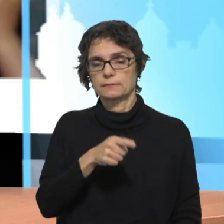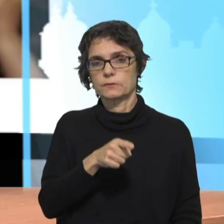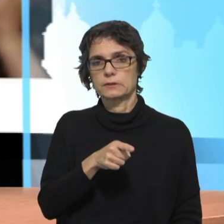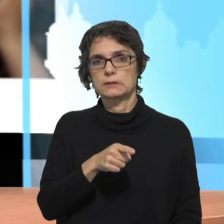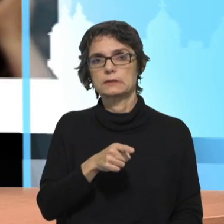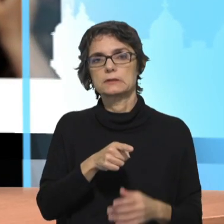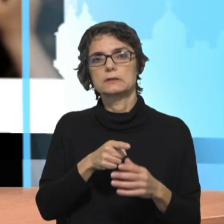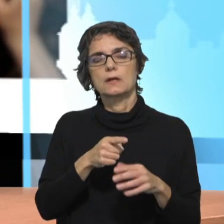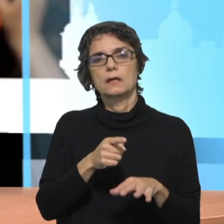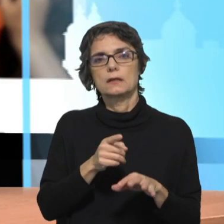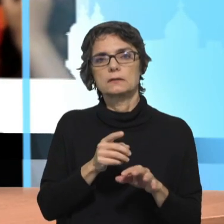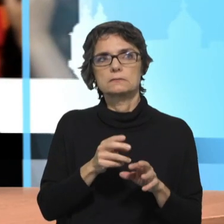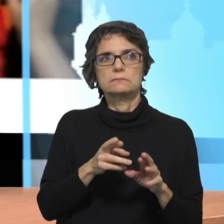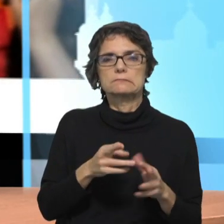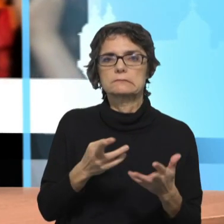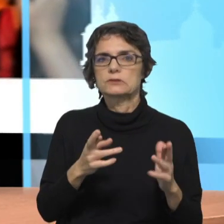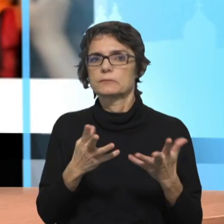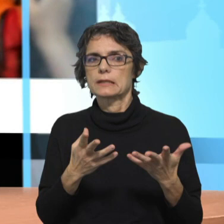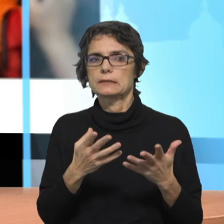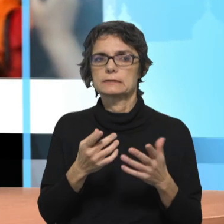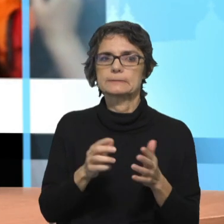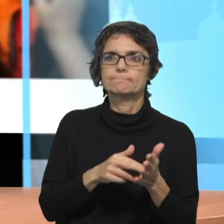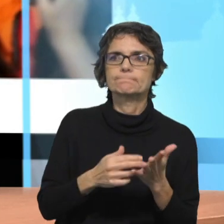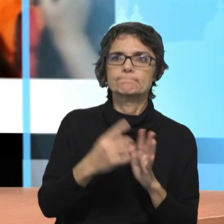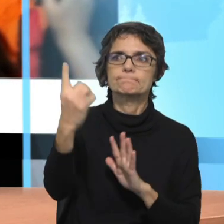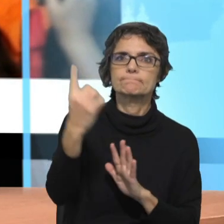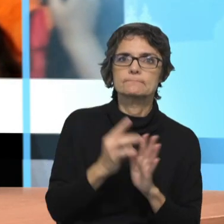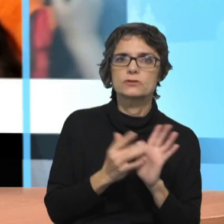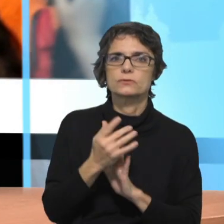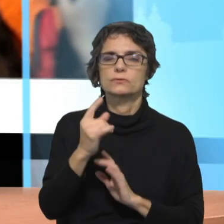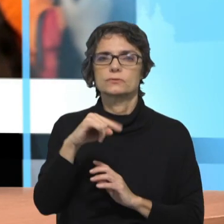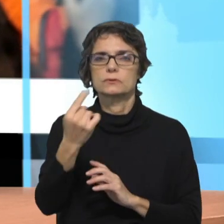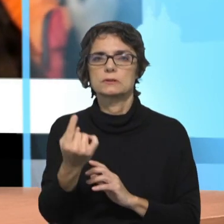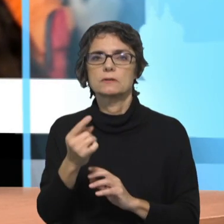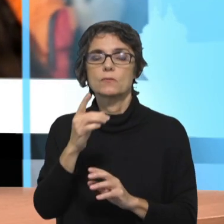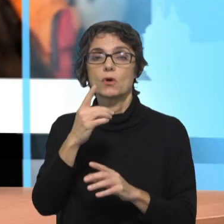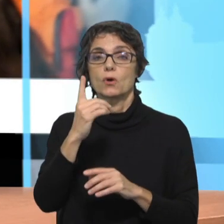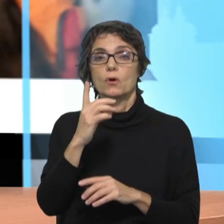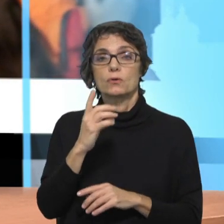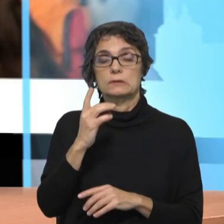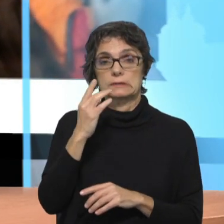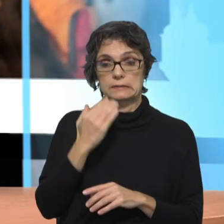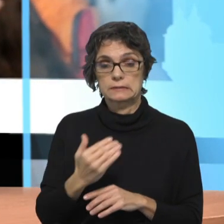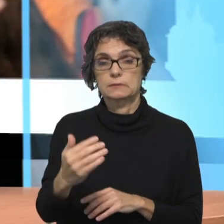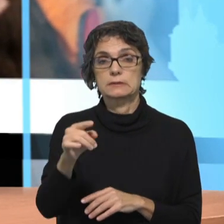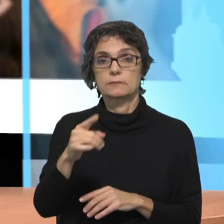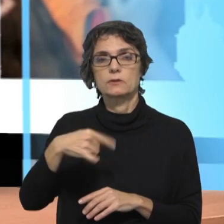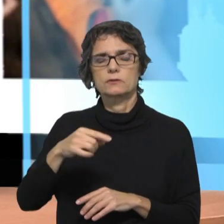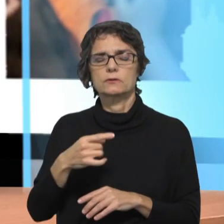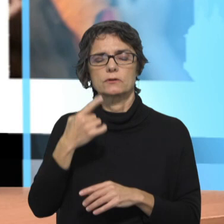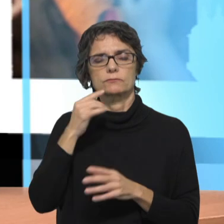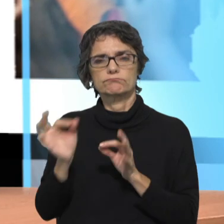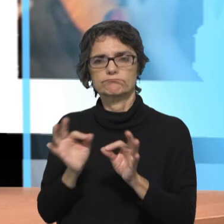da expectativa e da esperança da última vinda de Jesus, e a partir do dia 17 de dezembro centramos-nos na preparação próxima